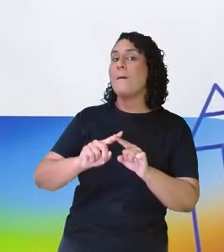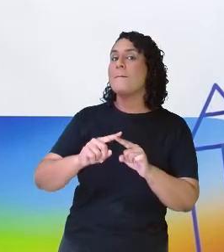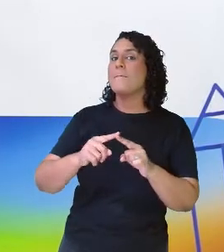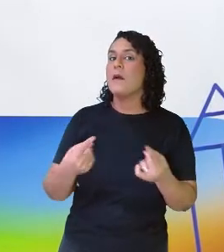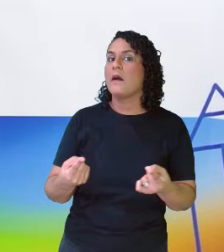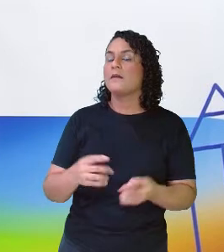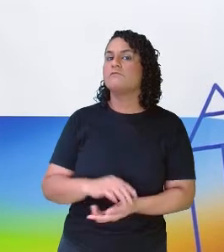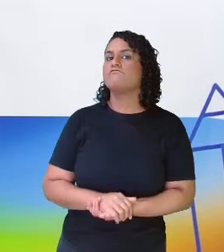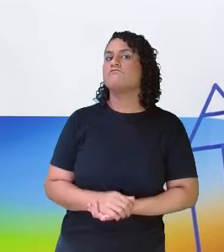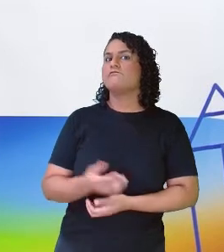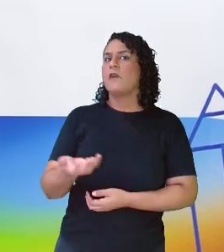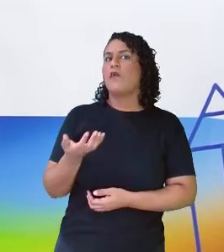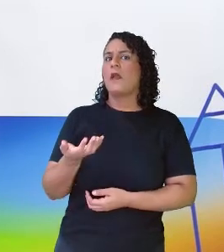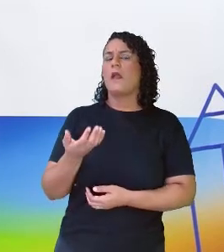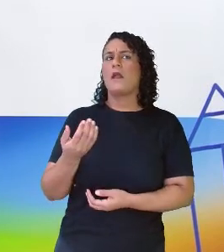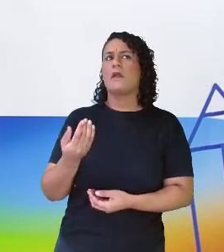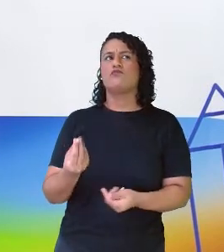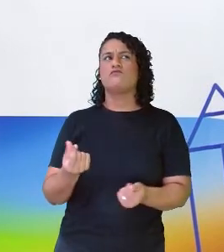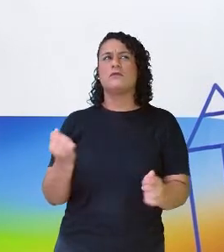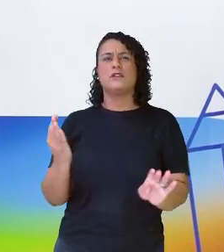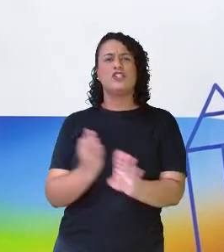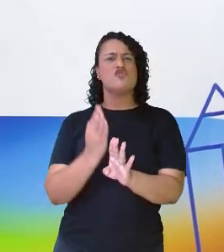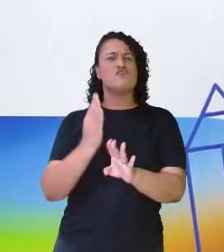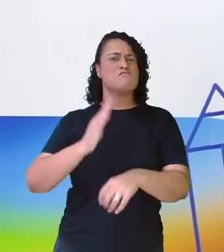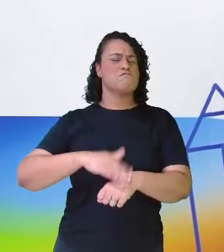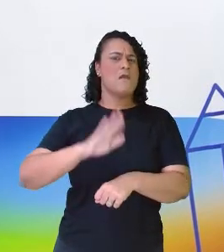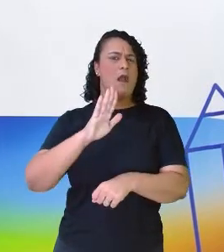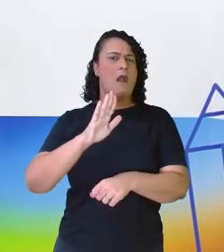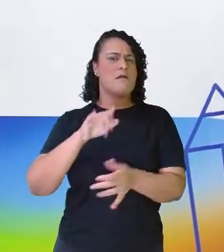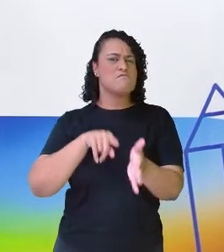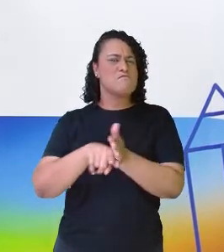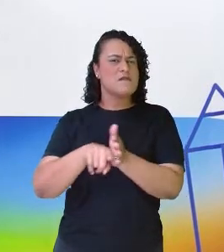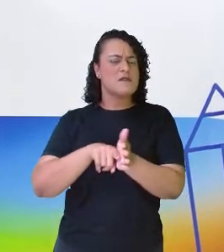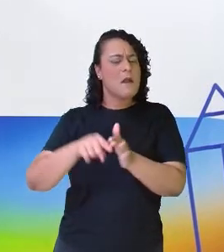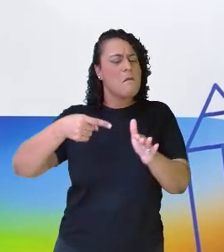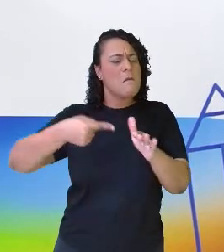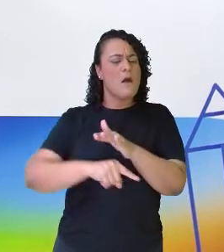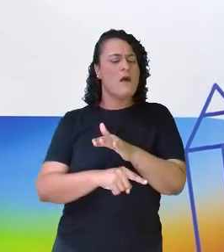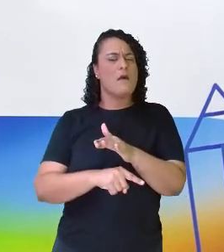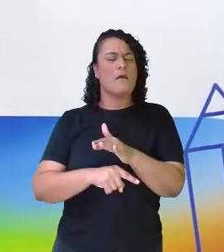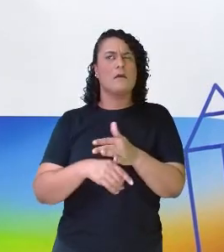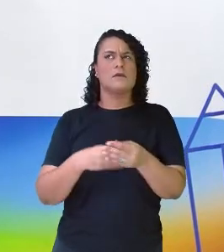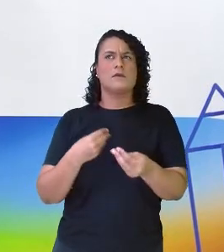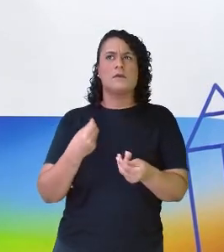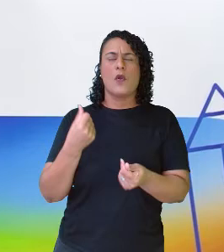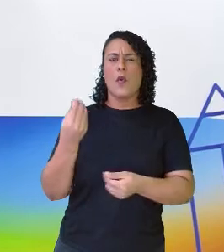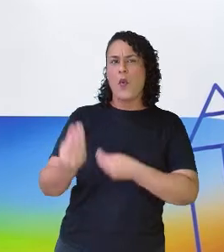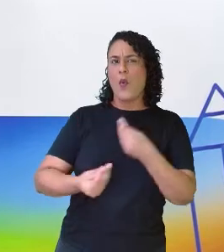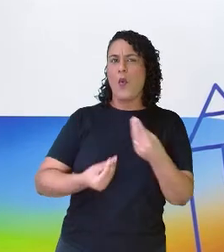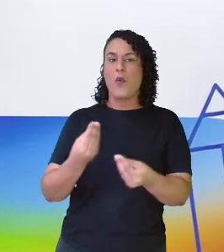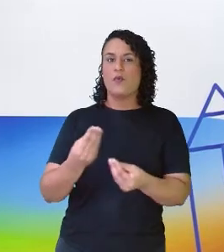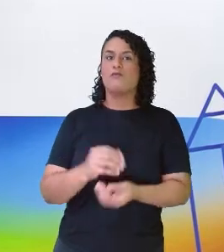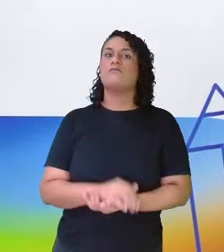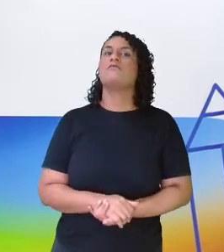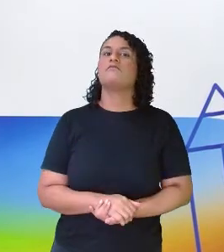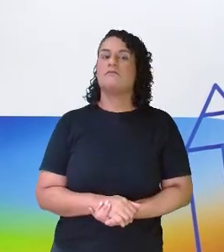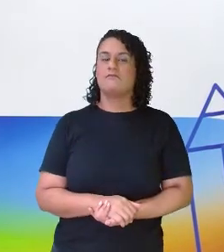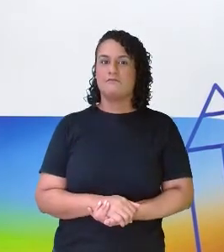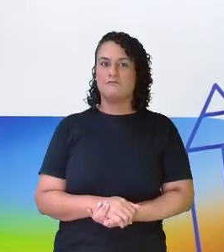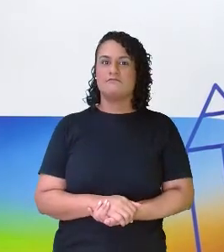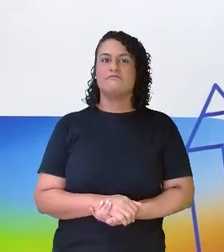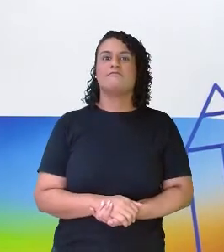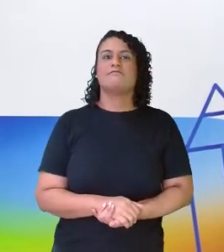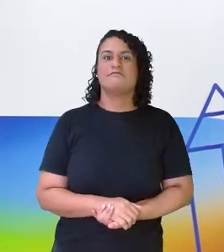eu quero saber mais. Eu ainda estou com dúvida. Onde é que eu posso utilizar a catástrofe? Minha produção está dizendo aqui que é só eu fazer um